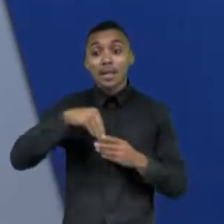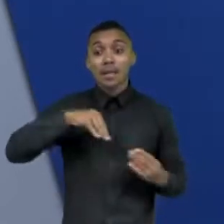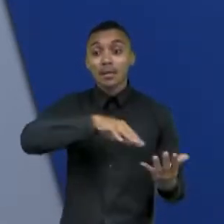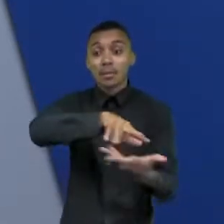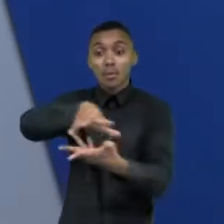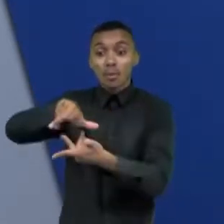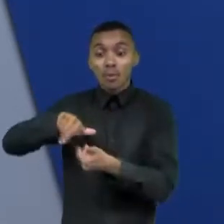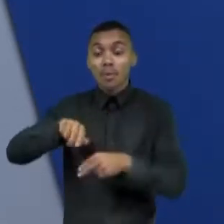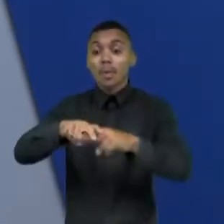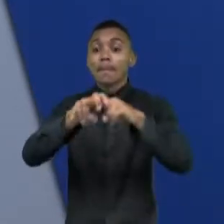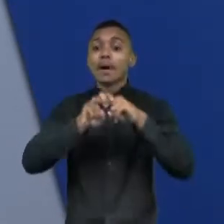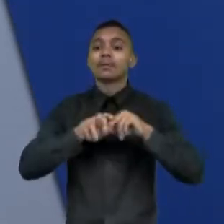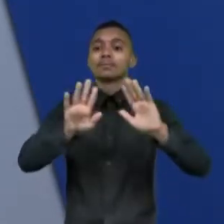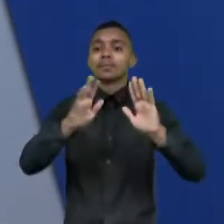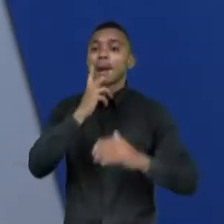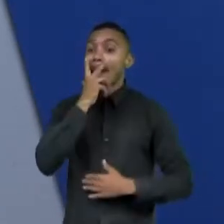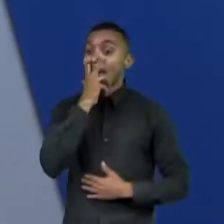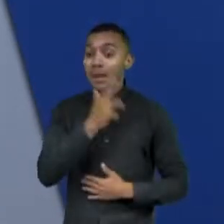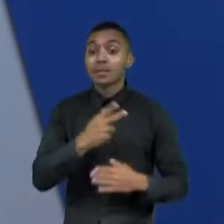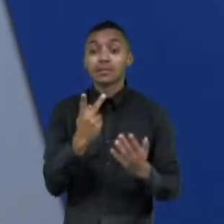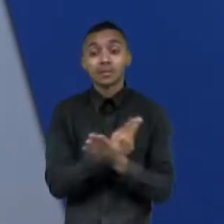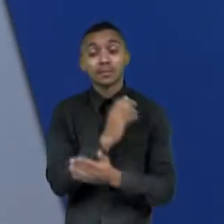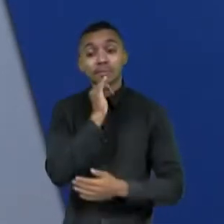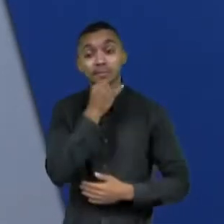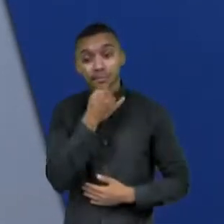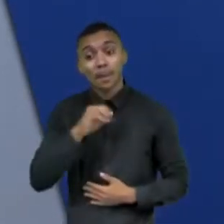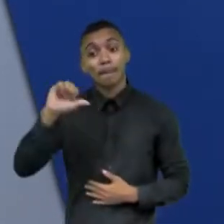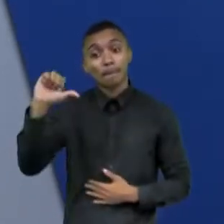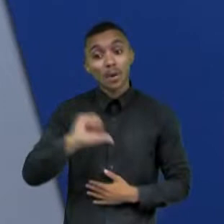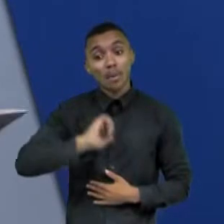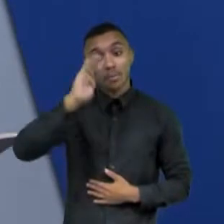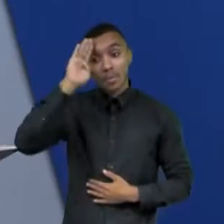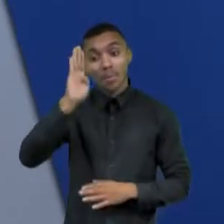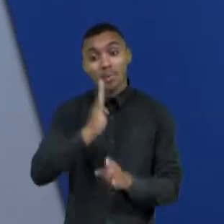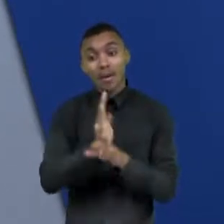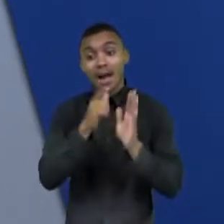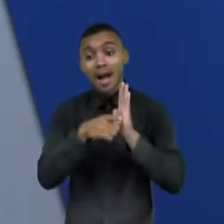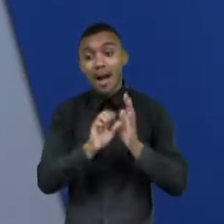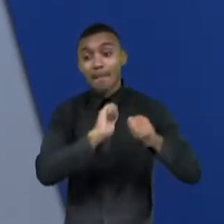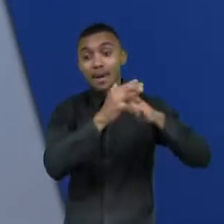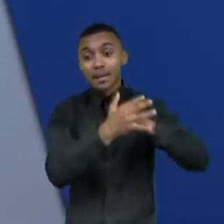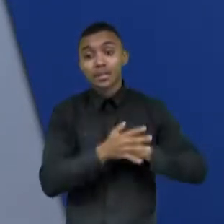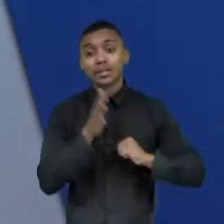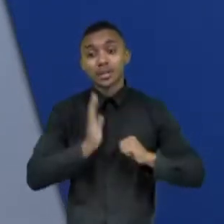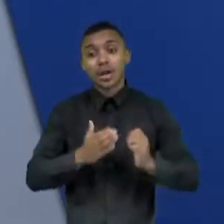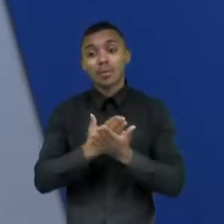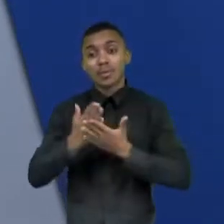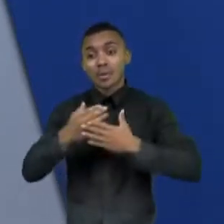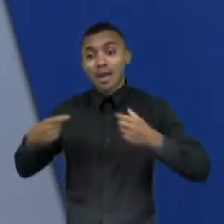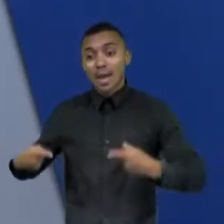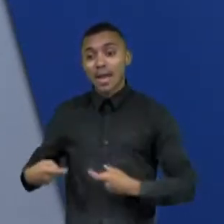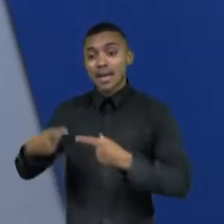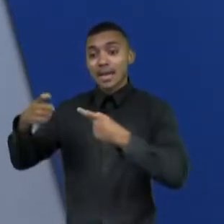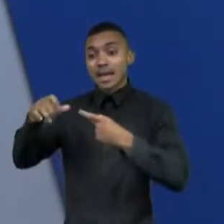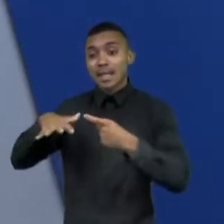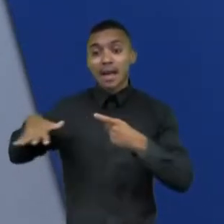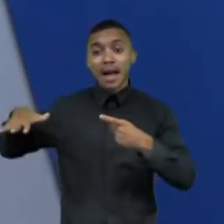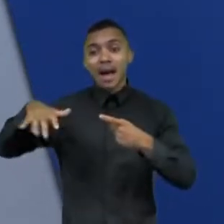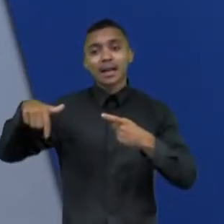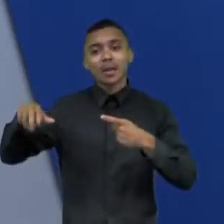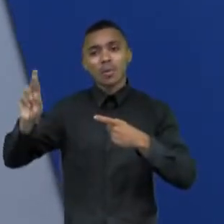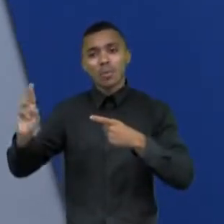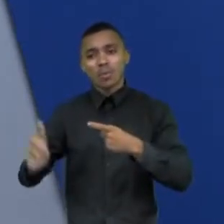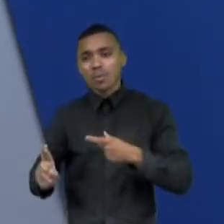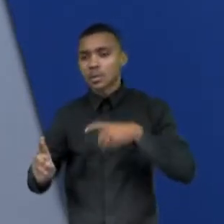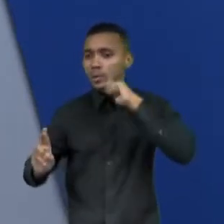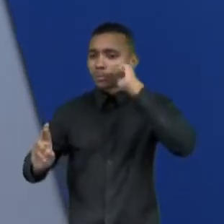que o negócio andou piorando, né? Principalmente com essa questão da pandemia. Nós temos essa guerra lá, a invasão